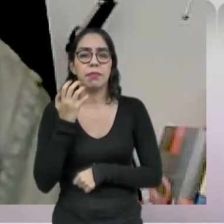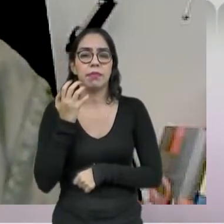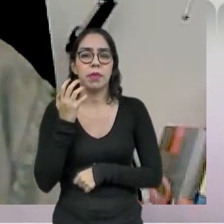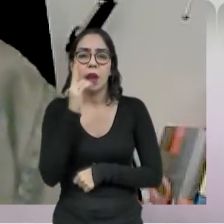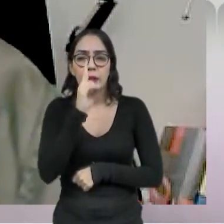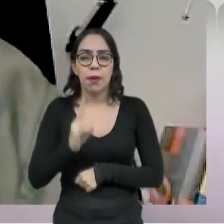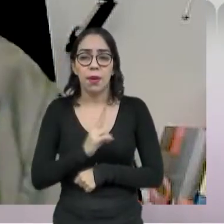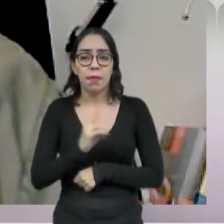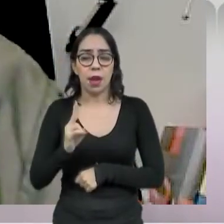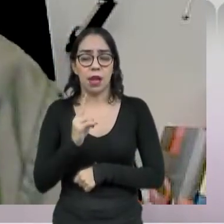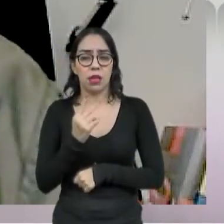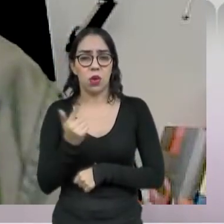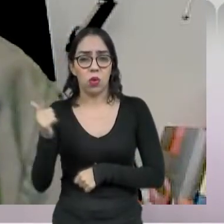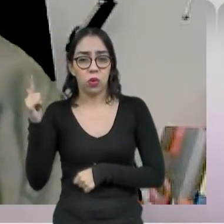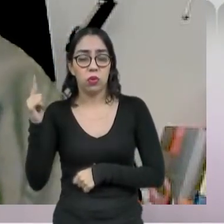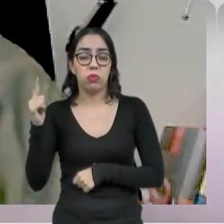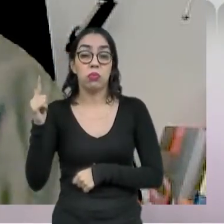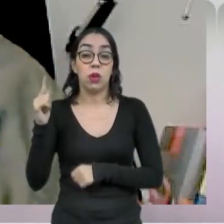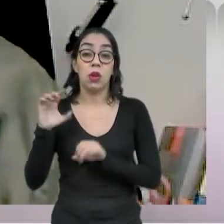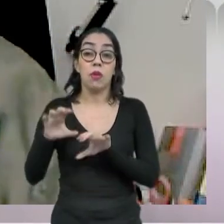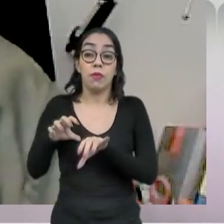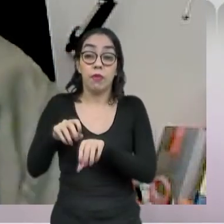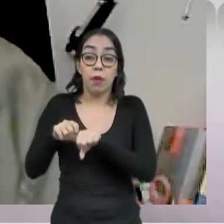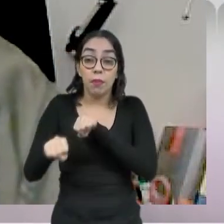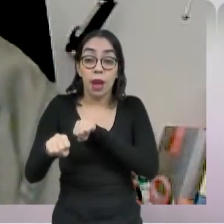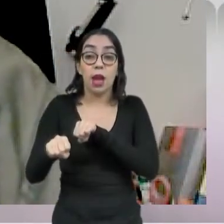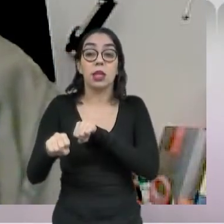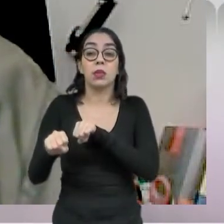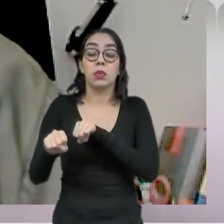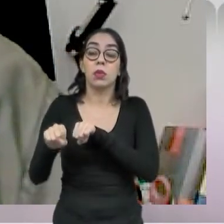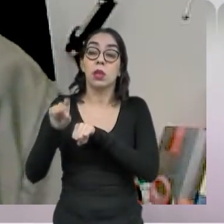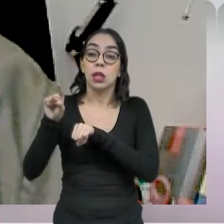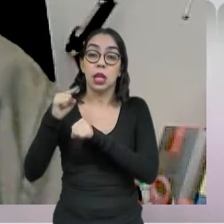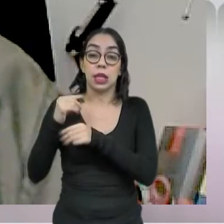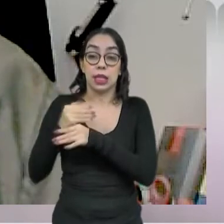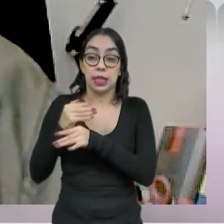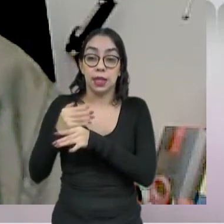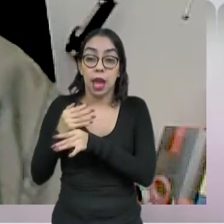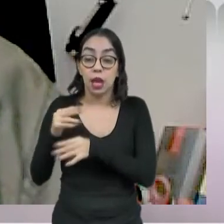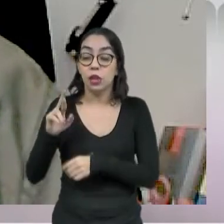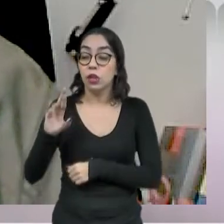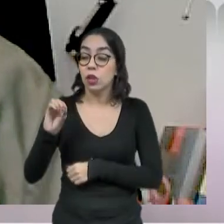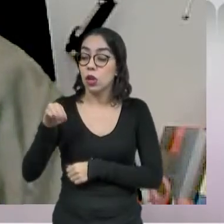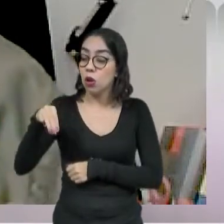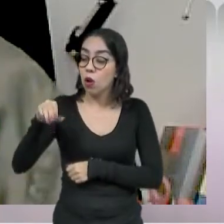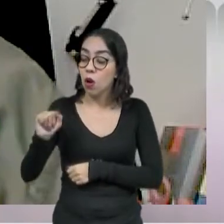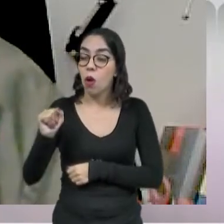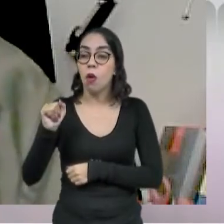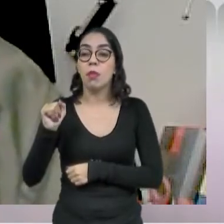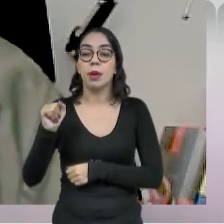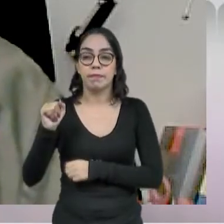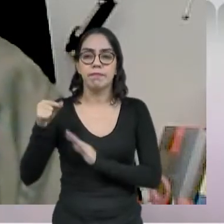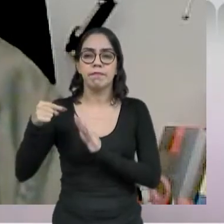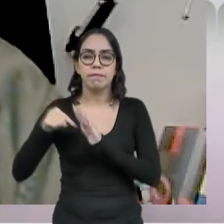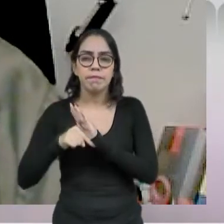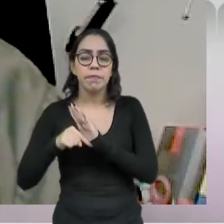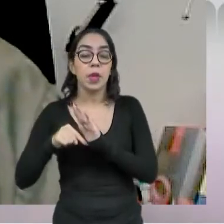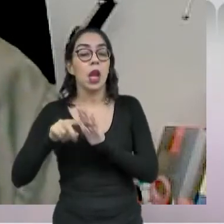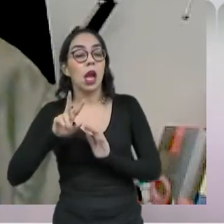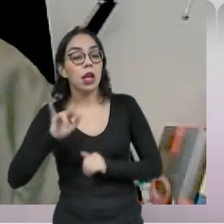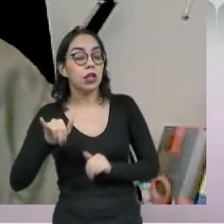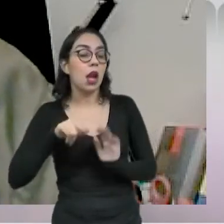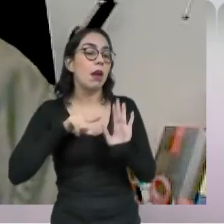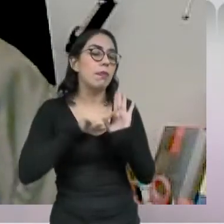Antero e o padre Clicério, homens formados em Roma, né? E eles passaram um mês no Juazeiro, interrogando